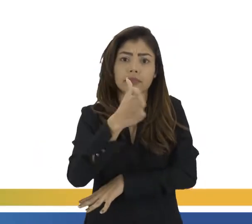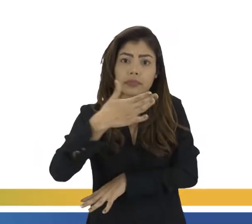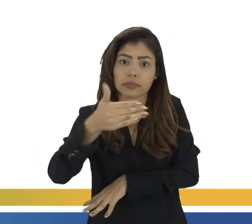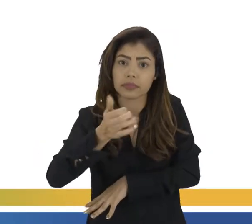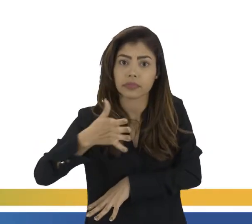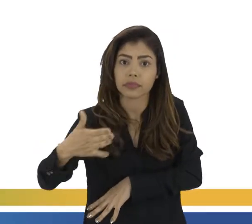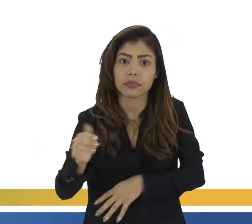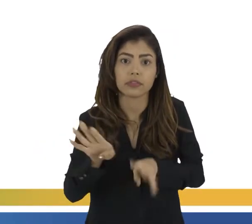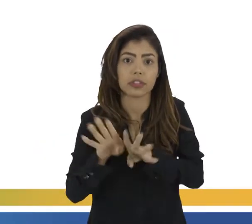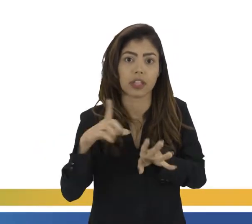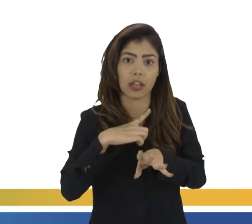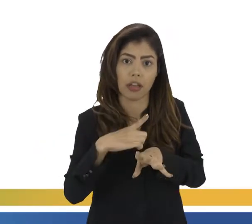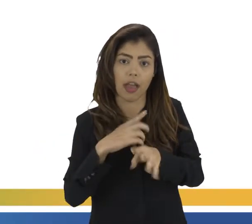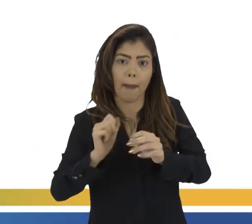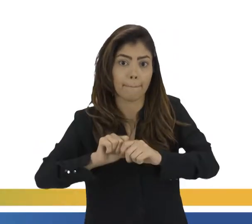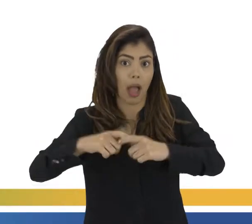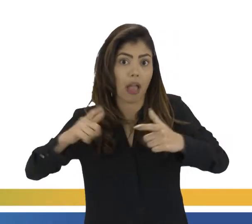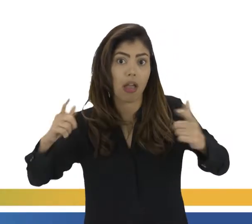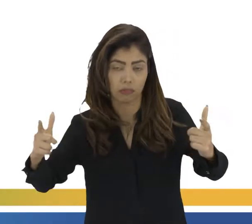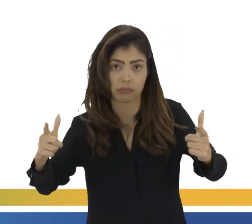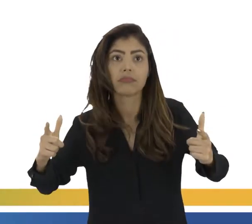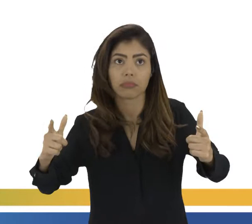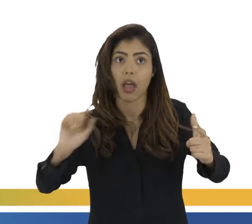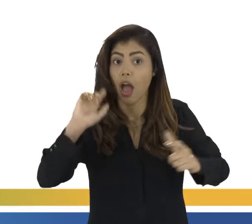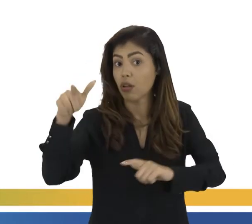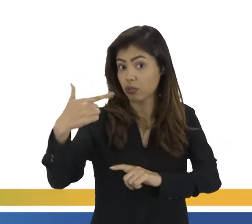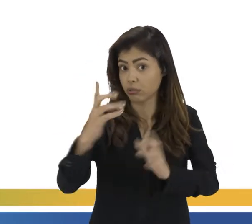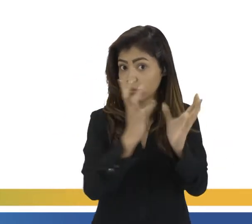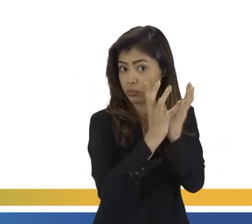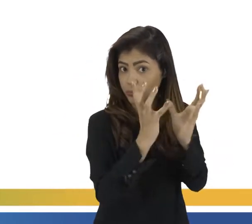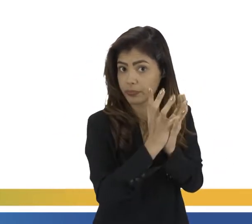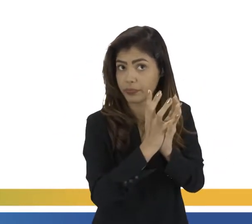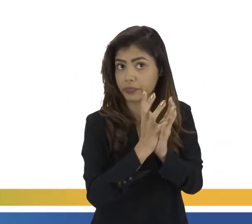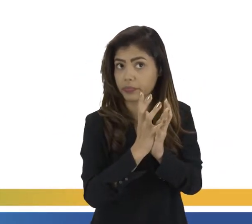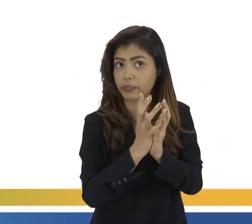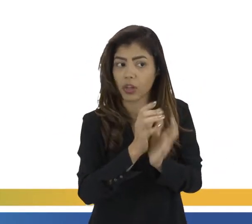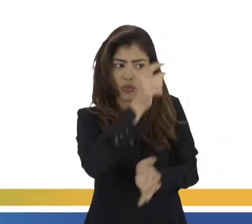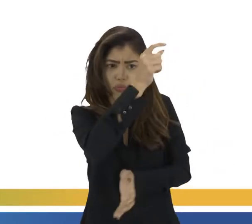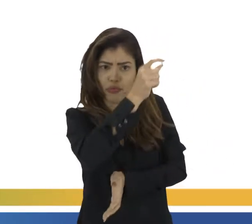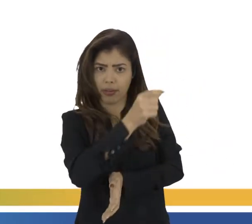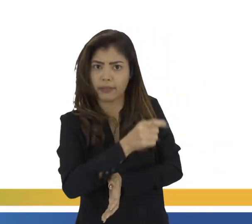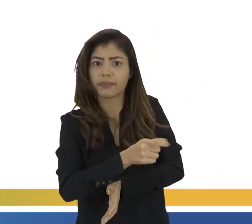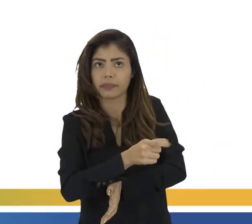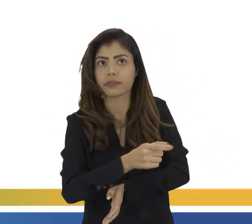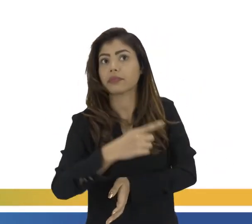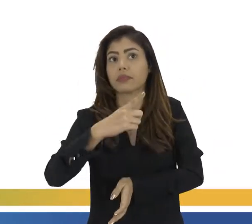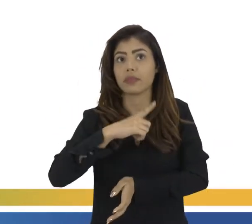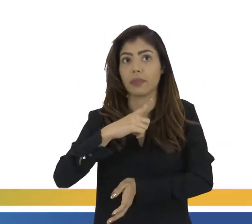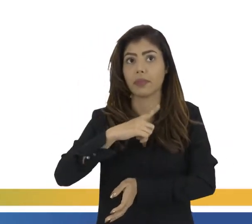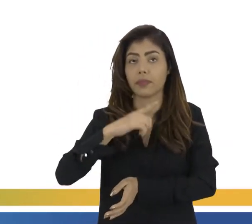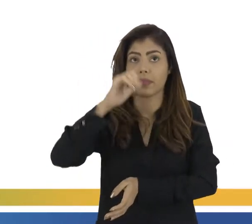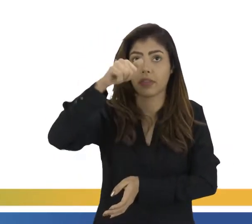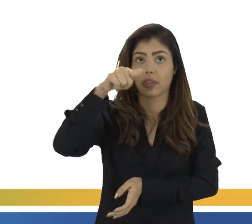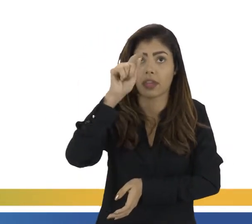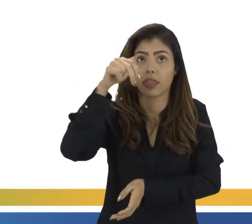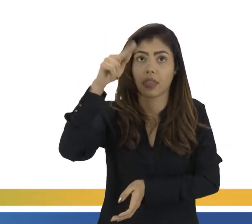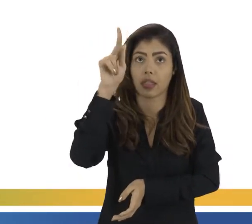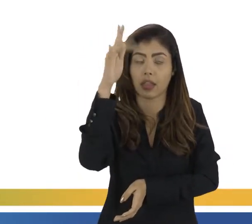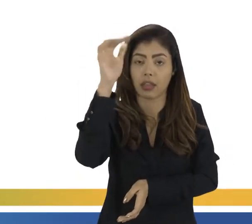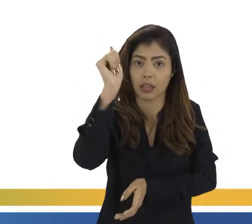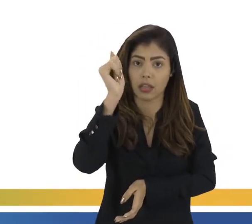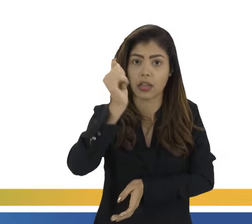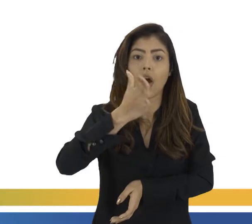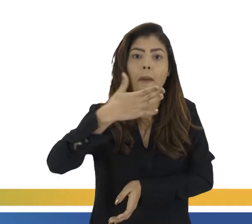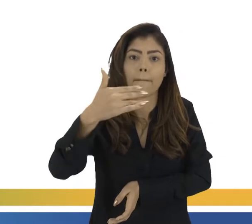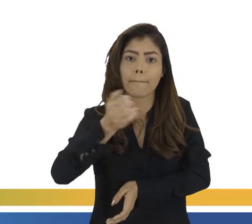eles se destacam, é um grupo um pouco maior em relação aos outros grupos, dos vertebrados. Nós temos o agnata, que é um